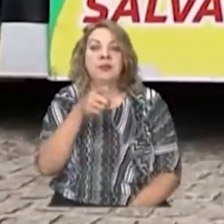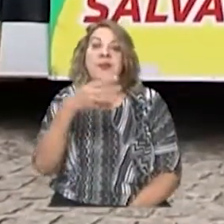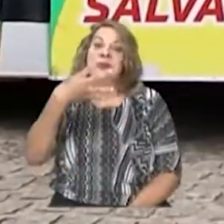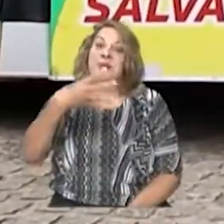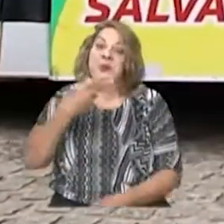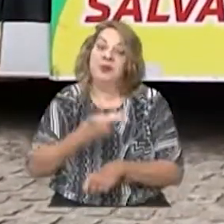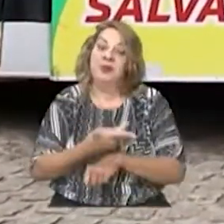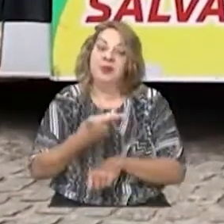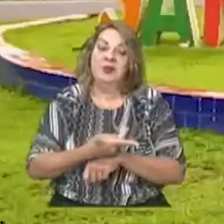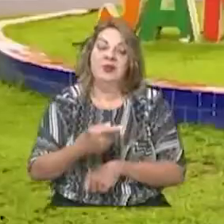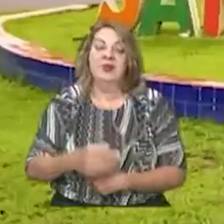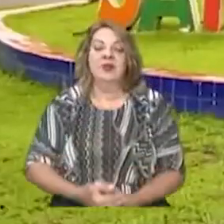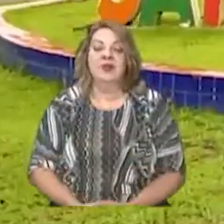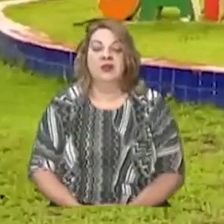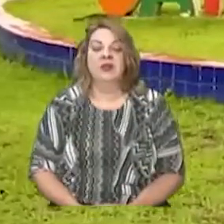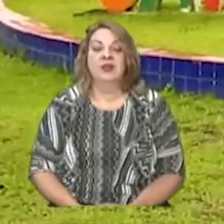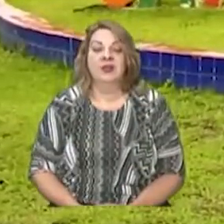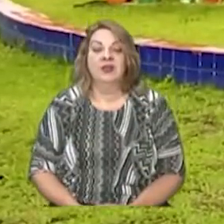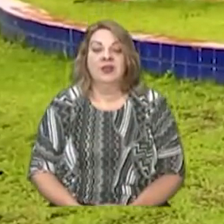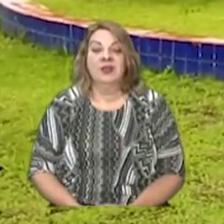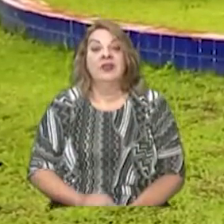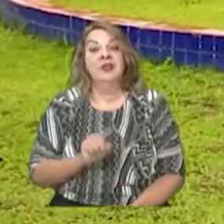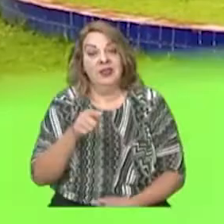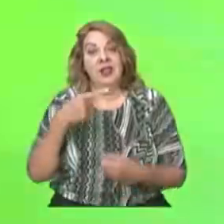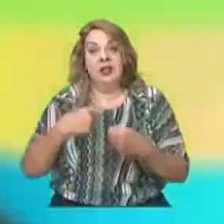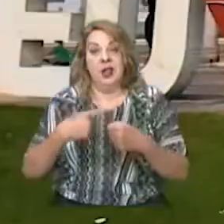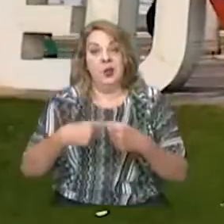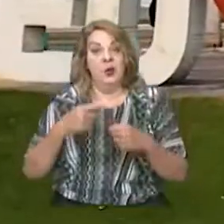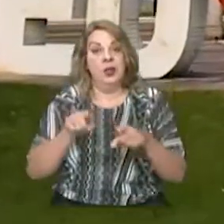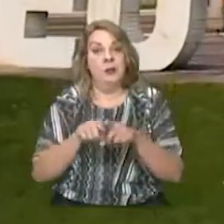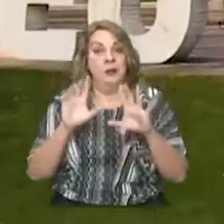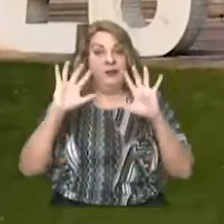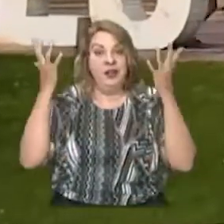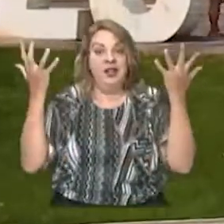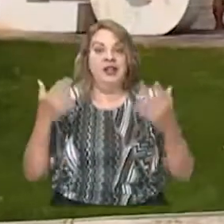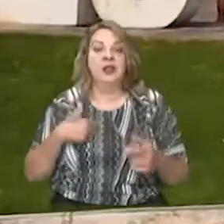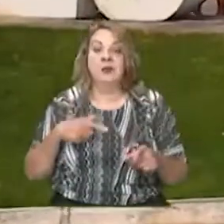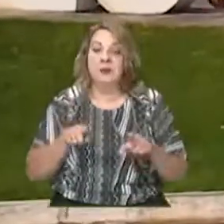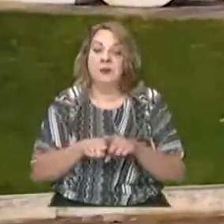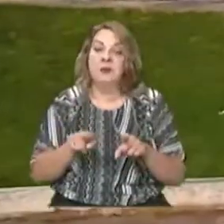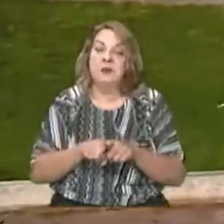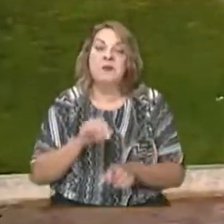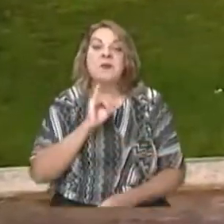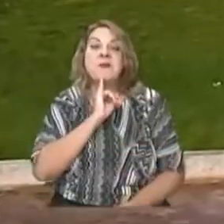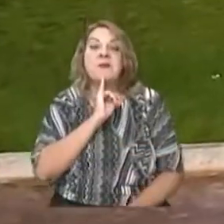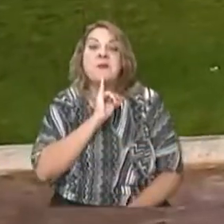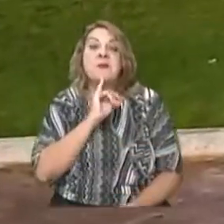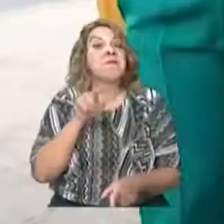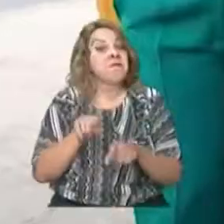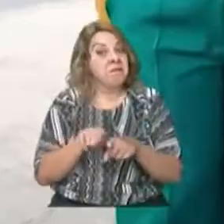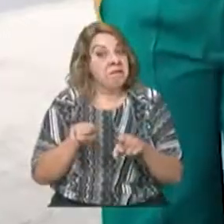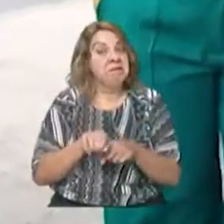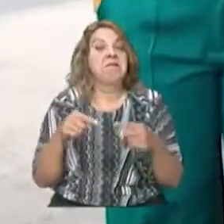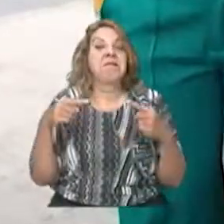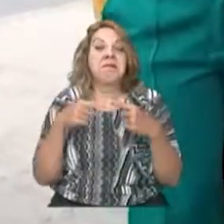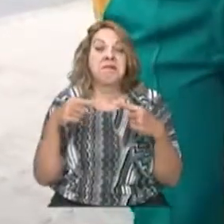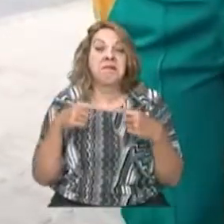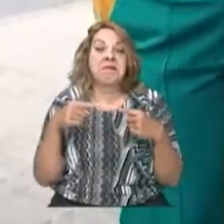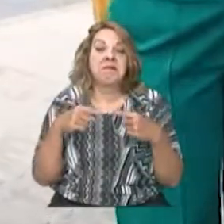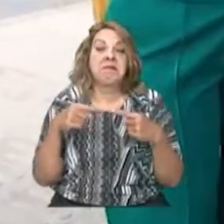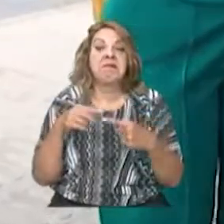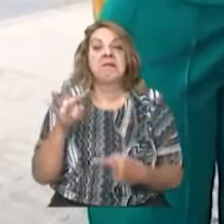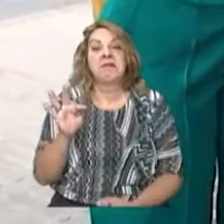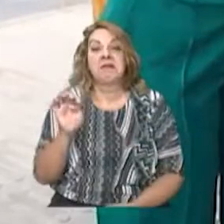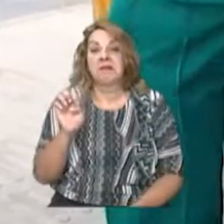quarto prêmio Francisco, de Santo Amaro das Brotas. Quem também tem bastante reisado é Itabaiana, cidade da